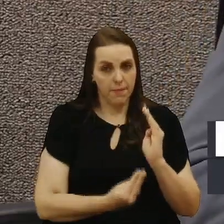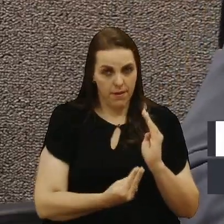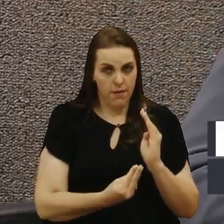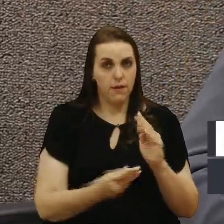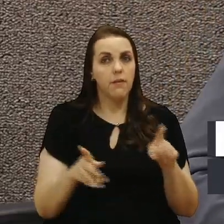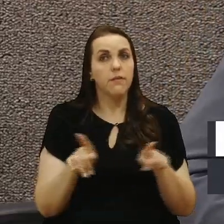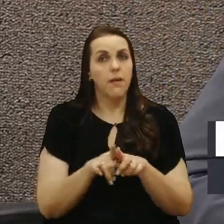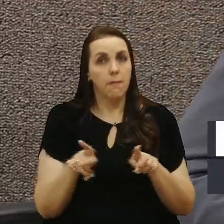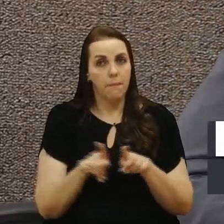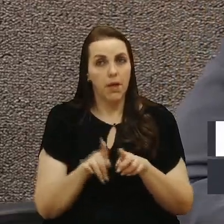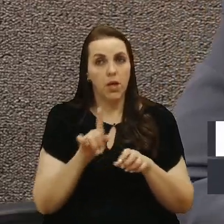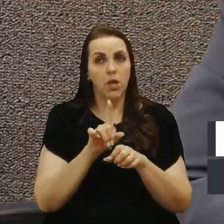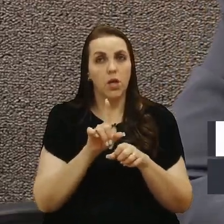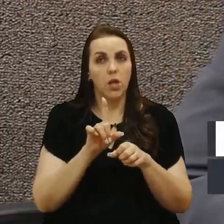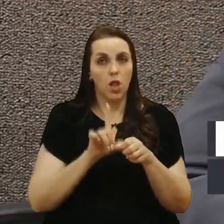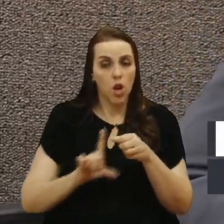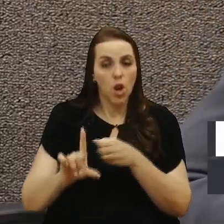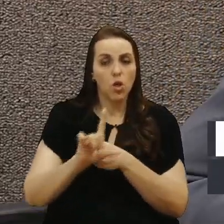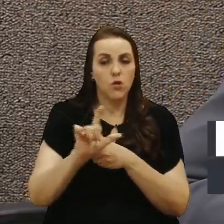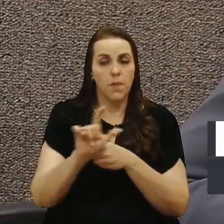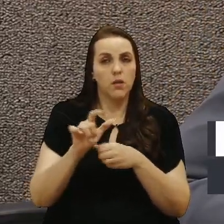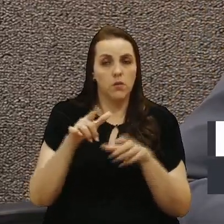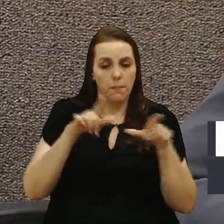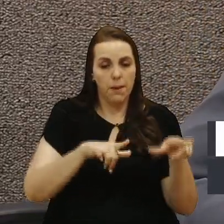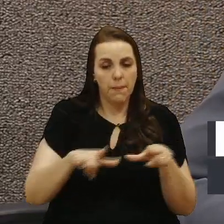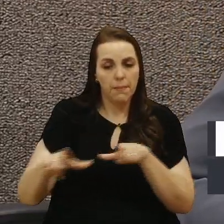inclusive nos loteamentos que estão em fase de regularização,